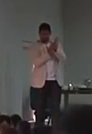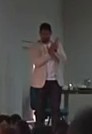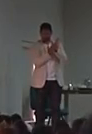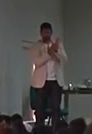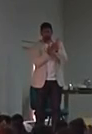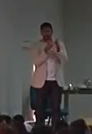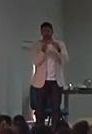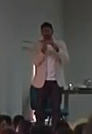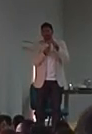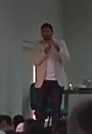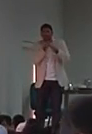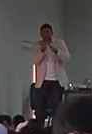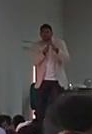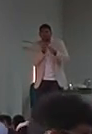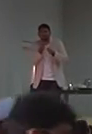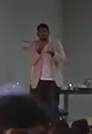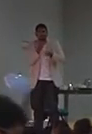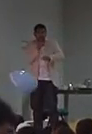como implementar